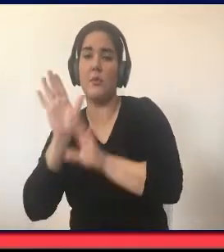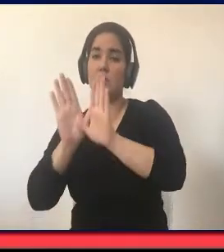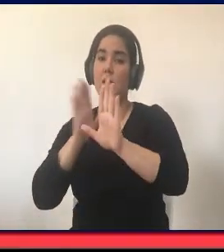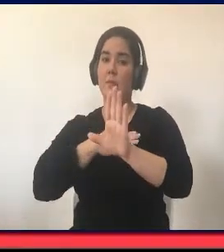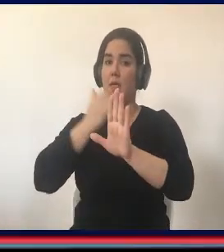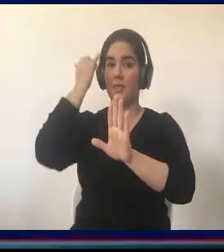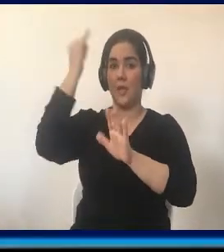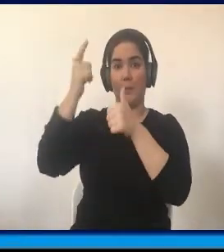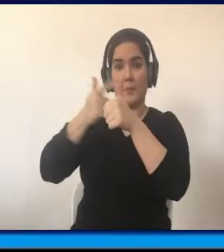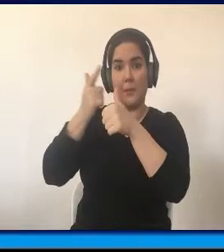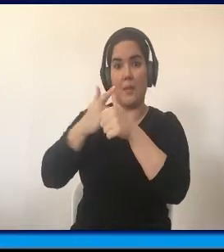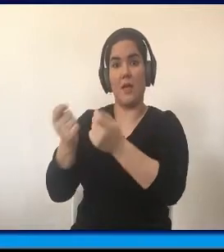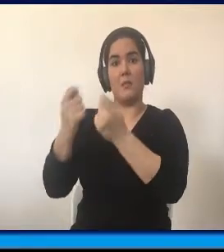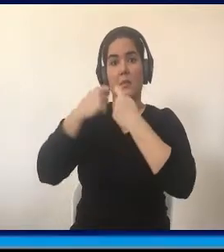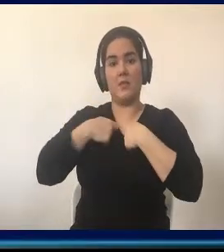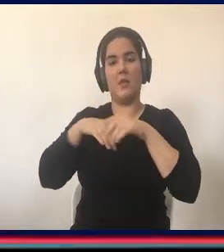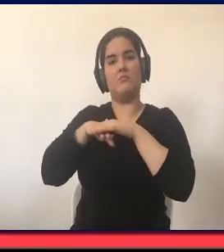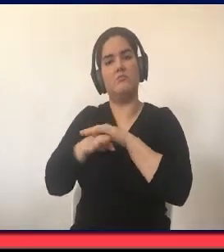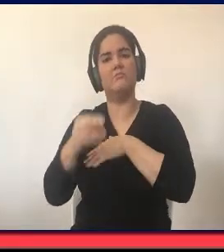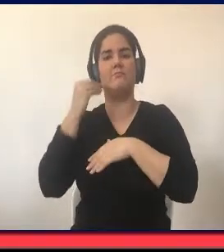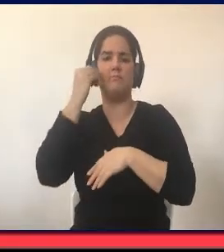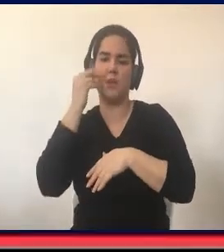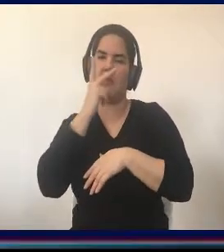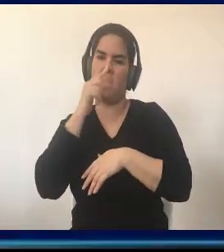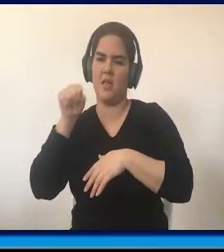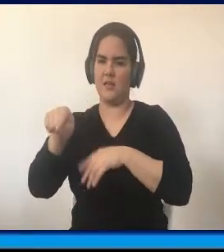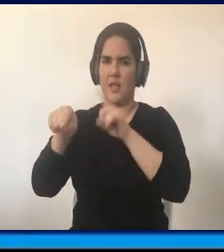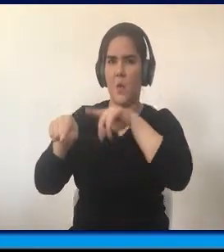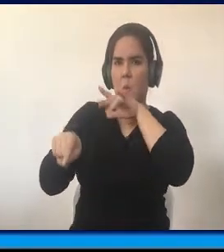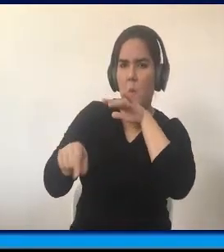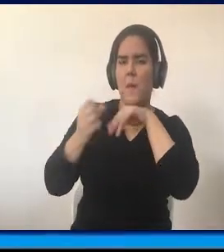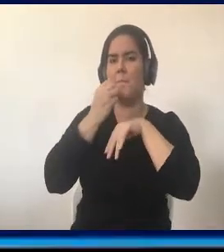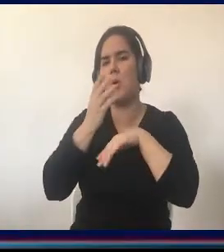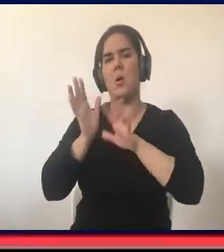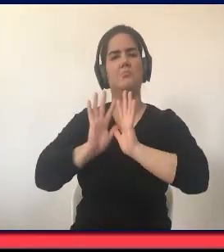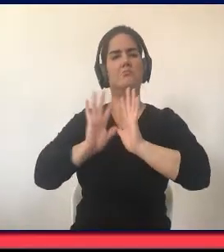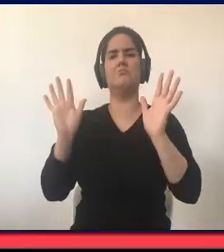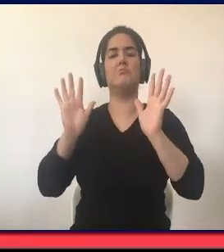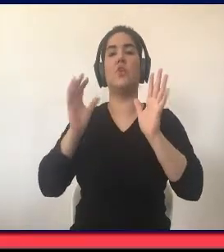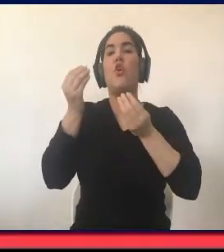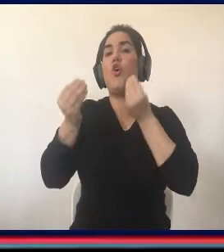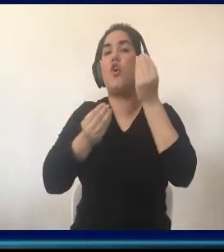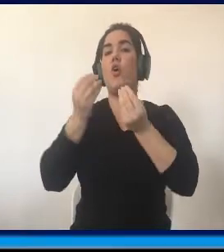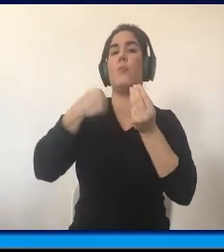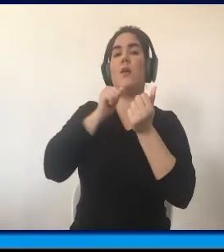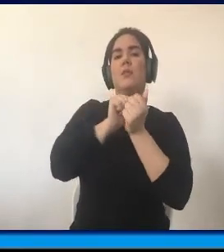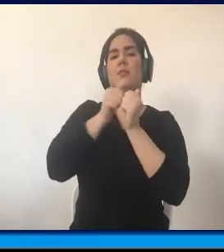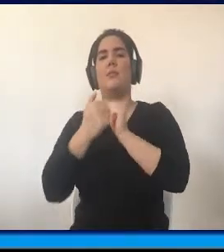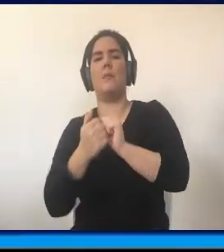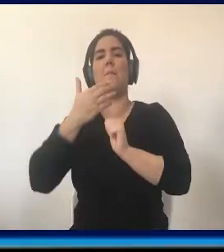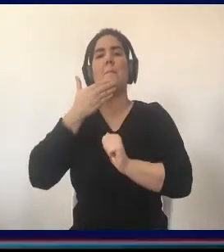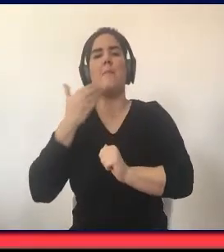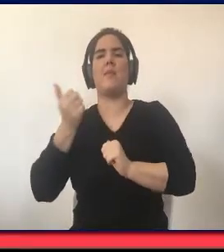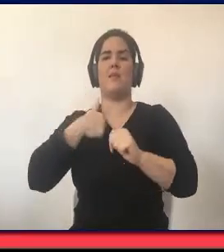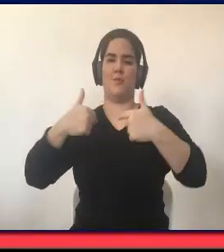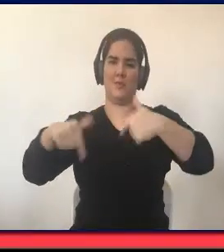favor. Não é falar que ela é ruim, não é falar que ela é boa, mas é ver como utilizar para melhorar a nossa atuação. Ela é um meio, ela